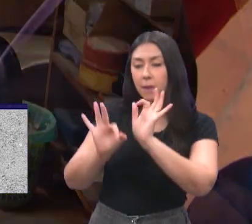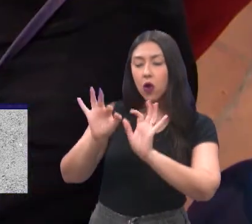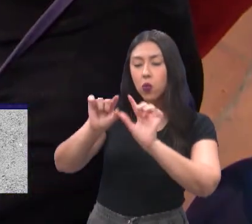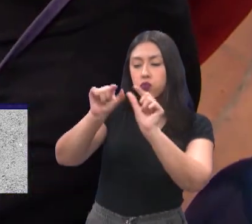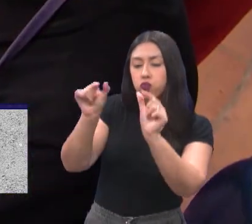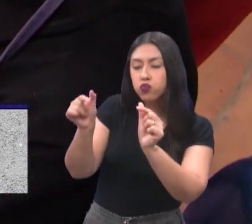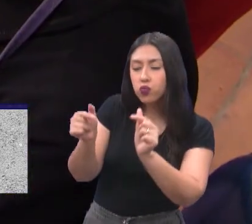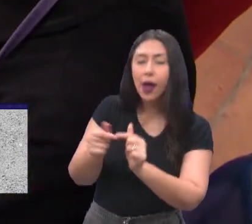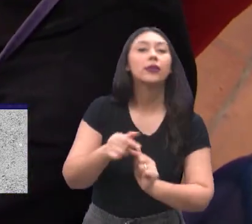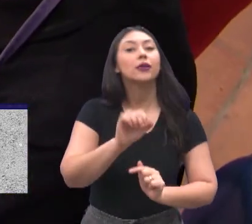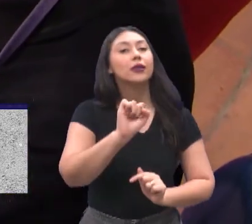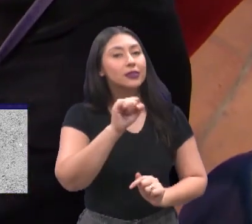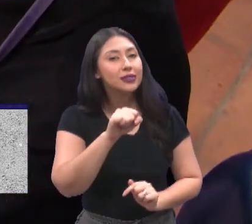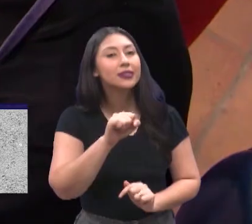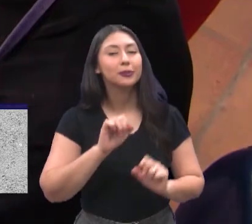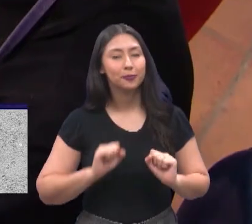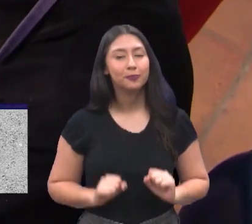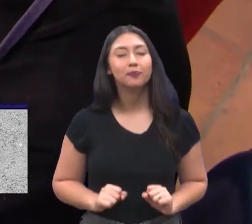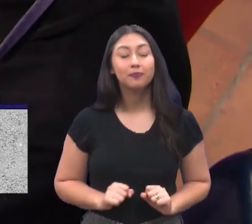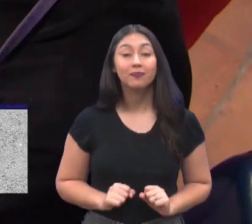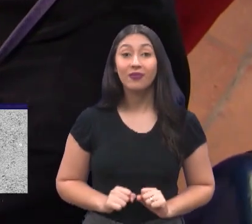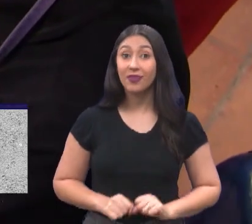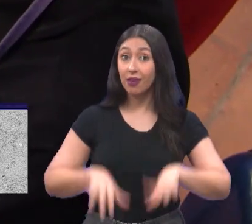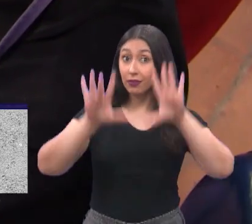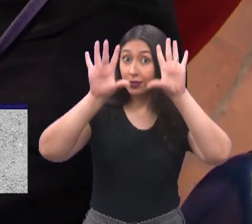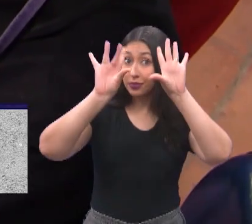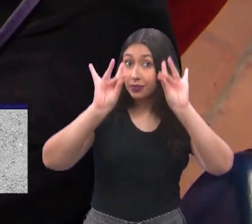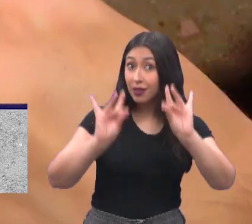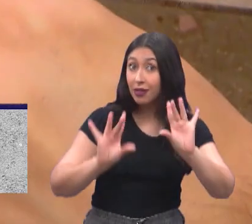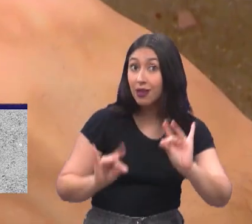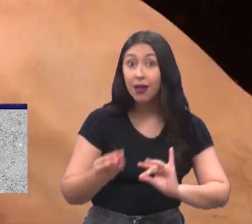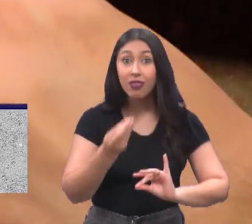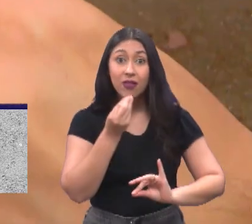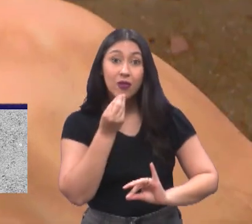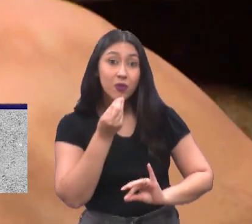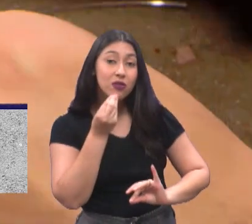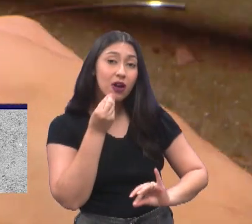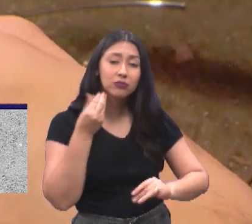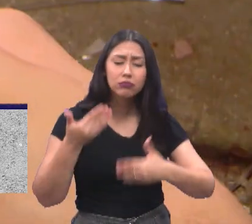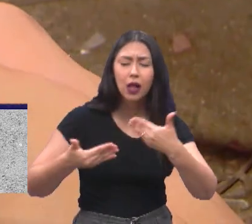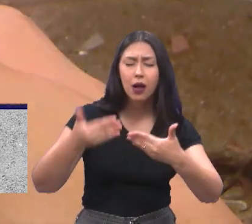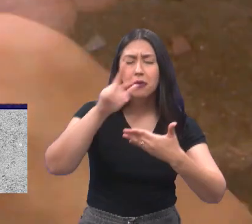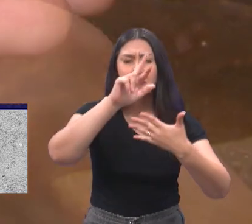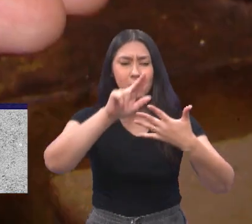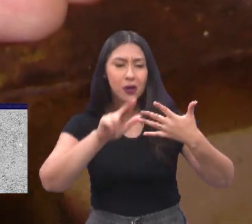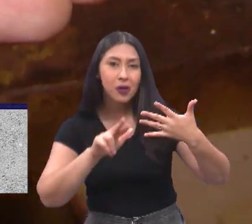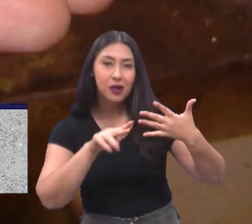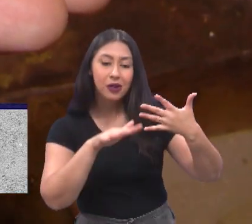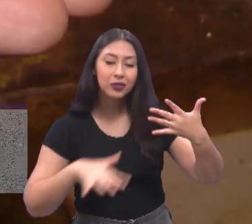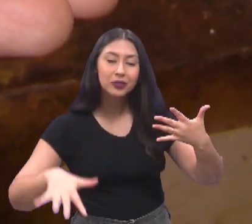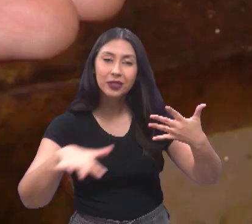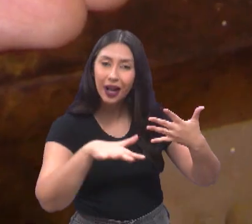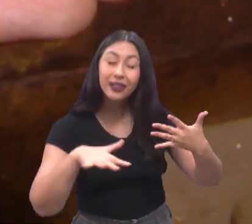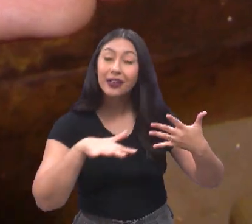dar um formato mais legal. Todas as informações, oportunidades, tendências e desafios do setor de